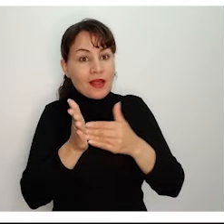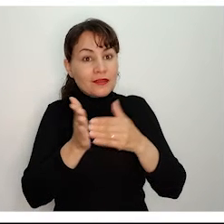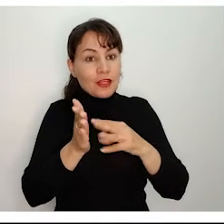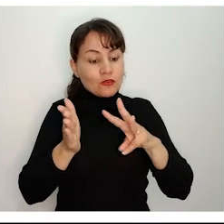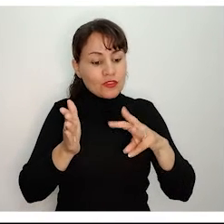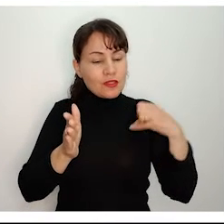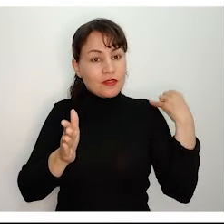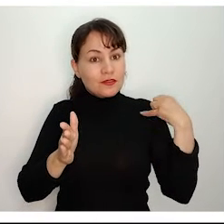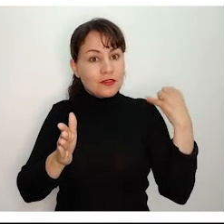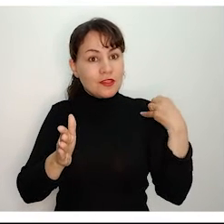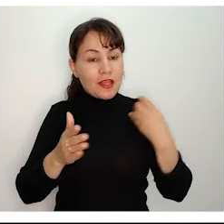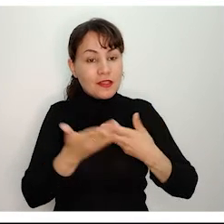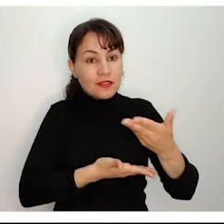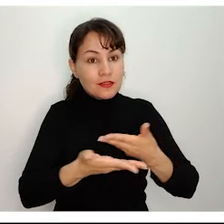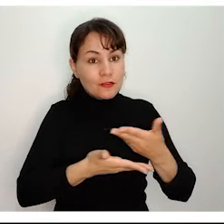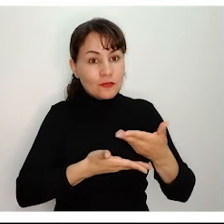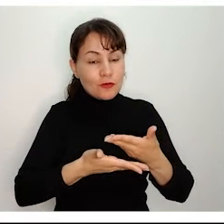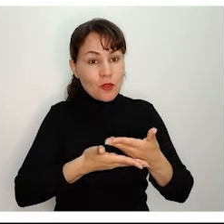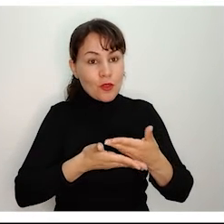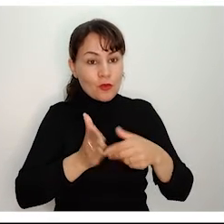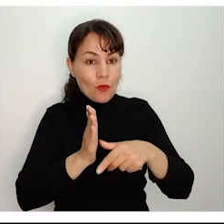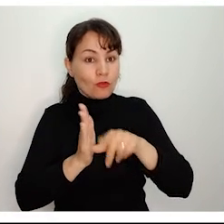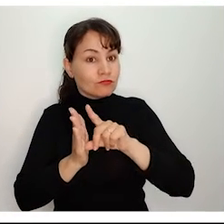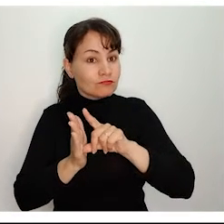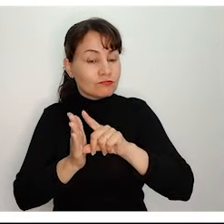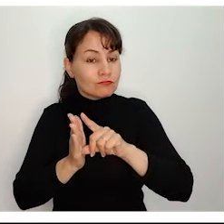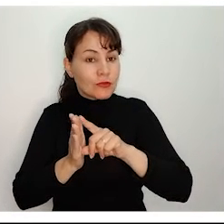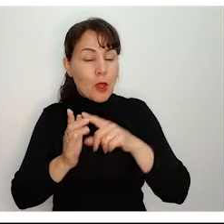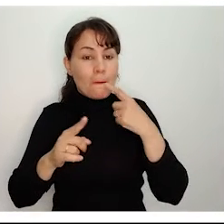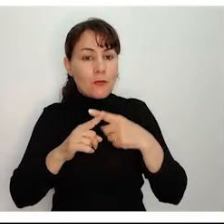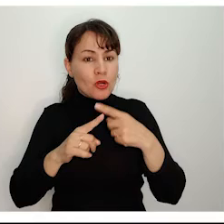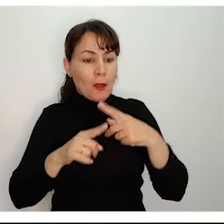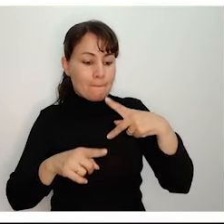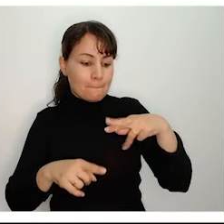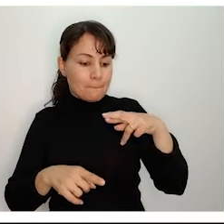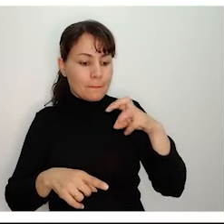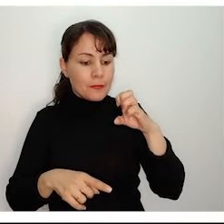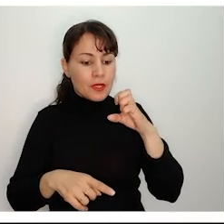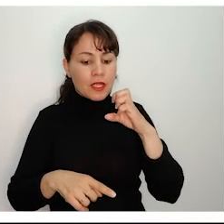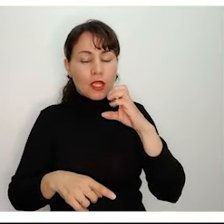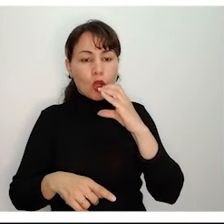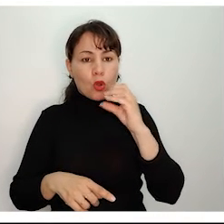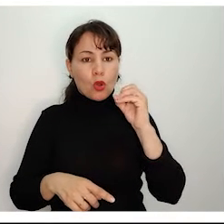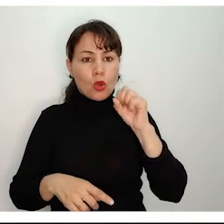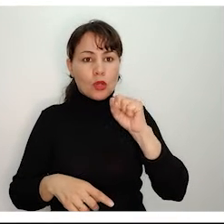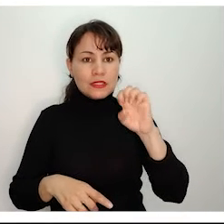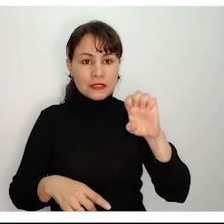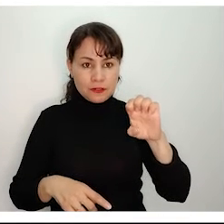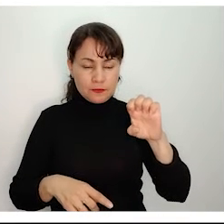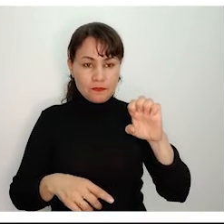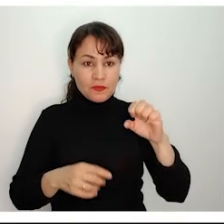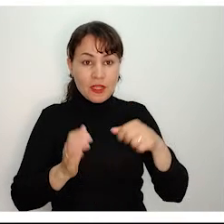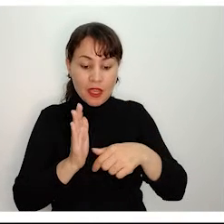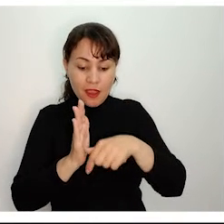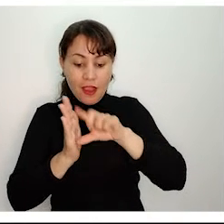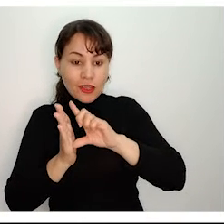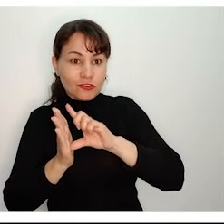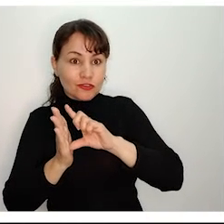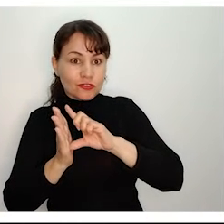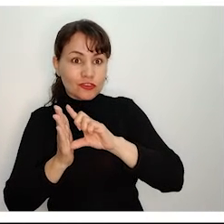3 anos de idade, essa intervenção é chamada de intervenção precoce. Precoce é o quanto mais